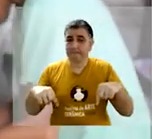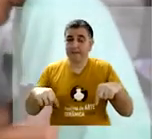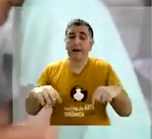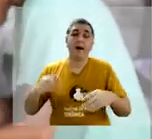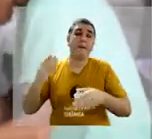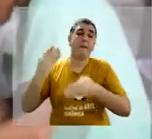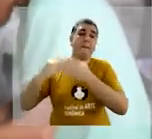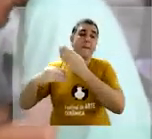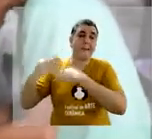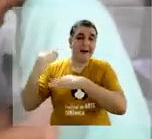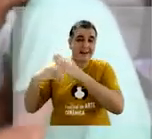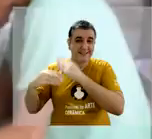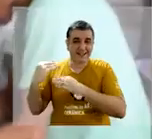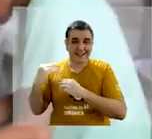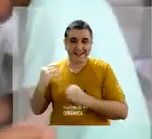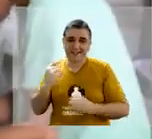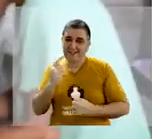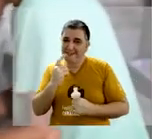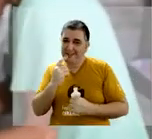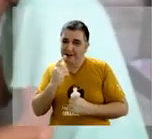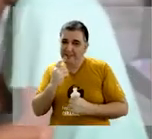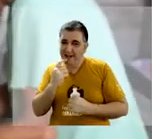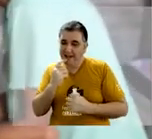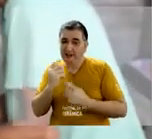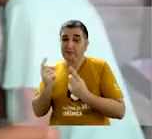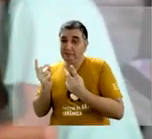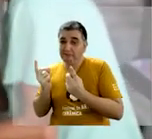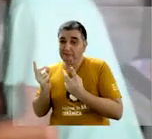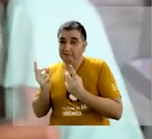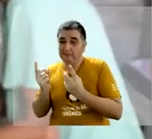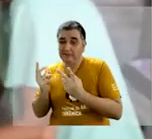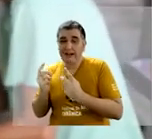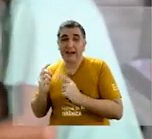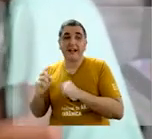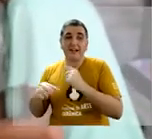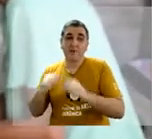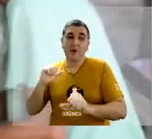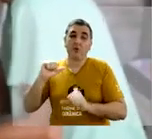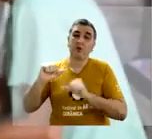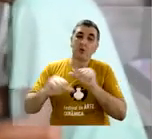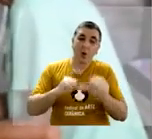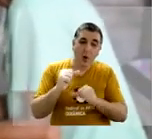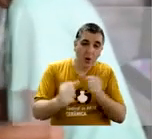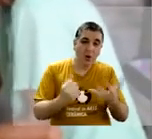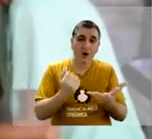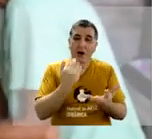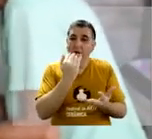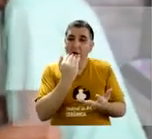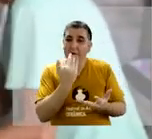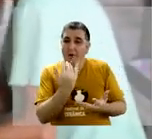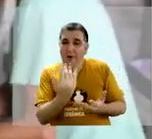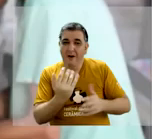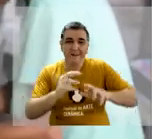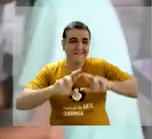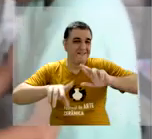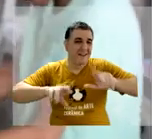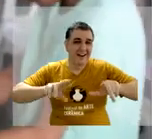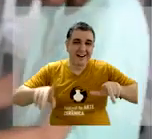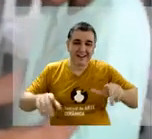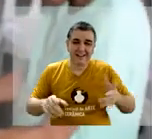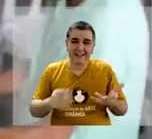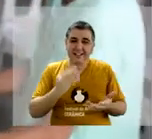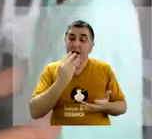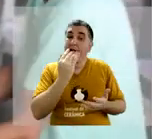vermelho. Todo mundo aqui só fazia vermelho. Aí começou a vender muita coisa, mas o povo que comprava queria que fosse